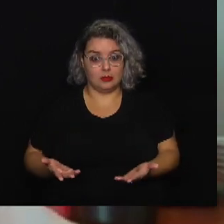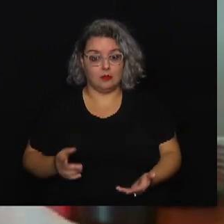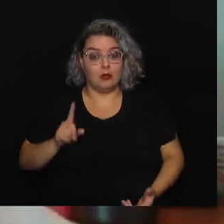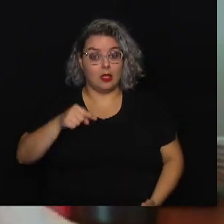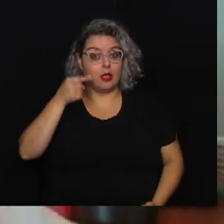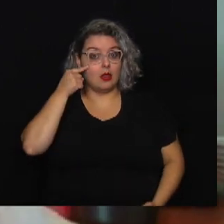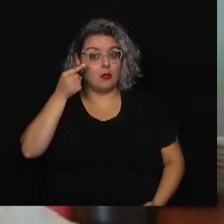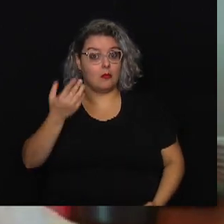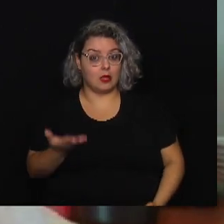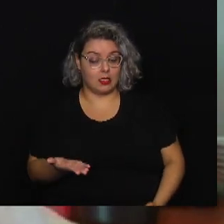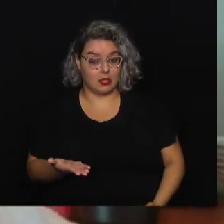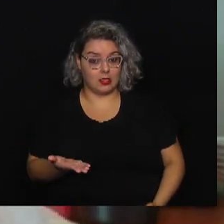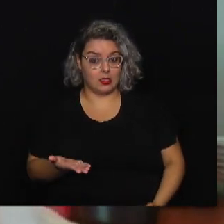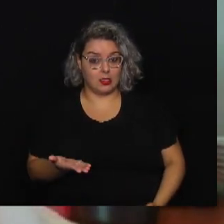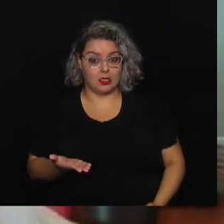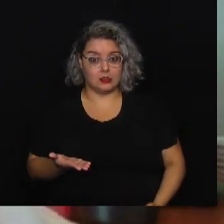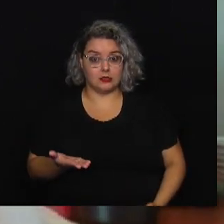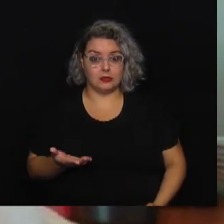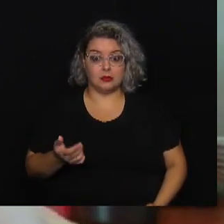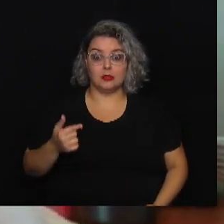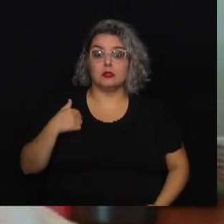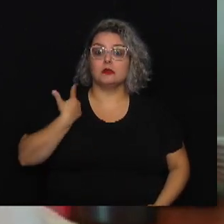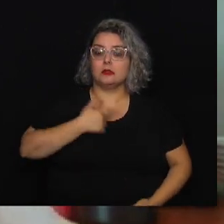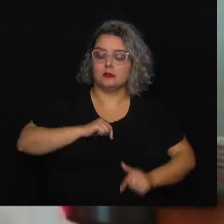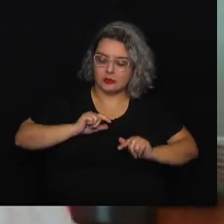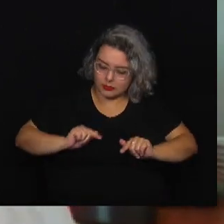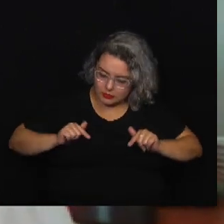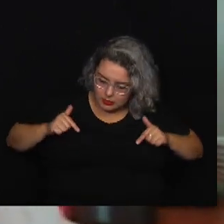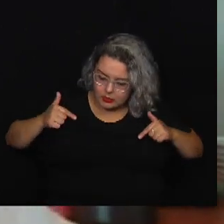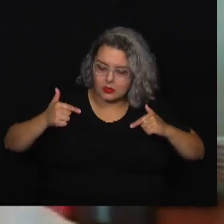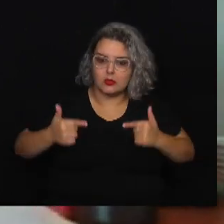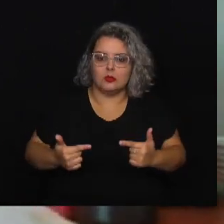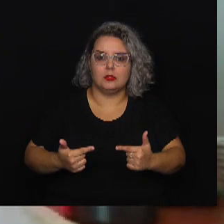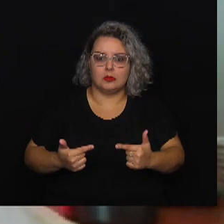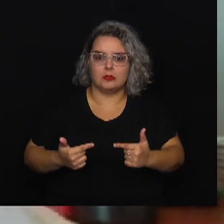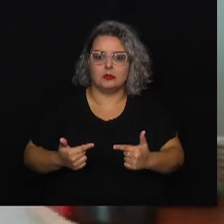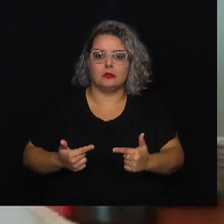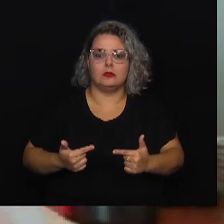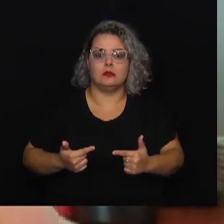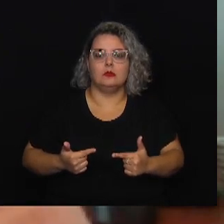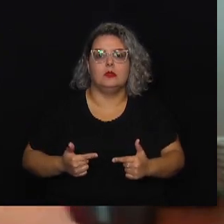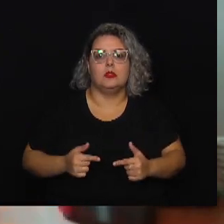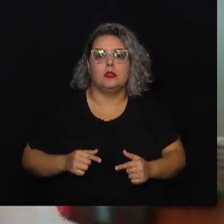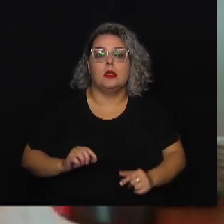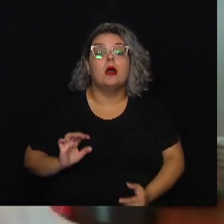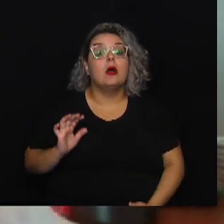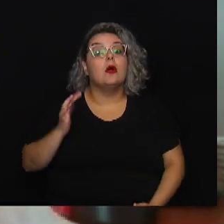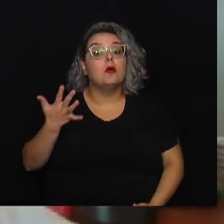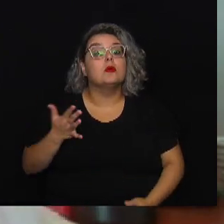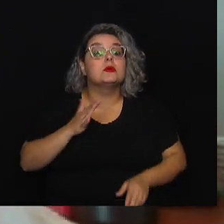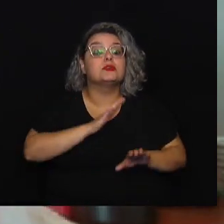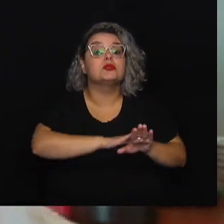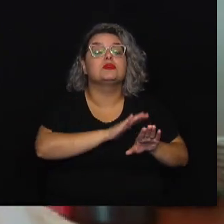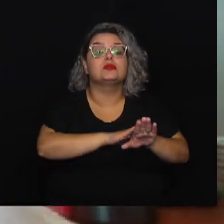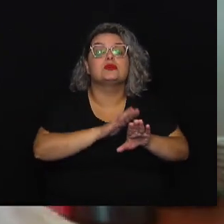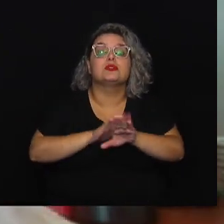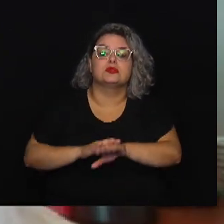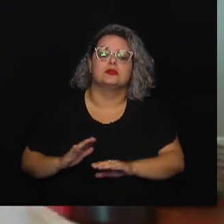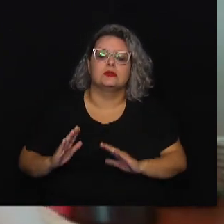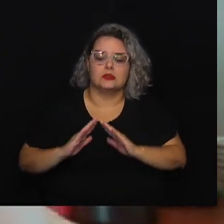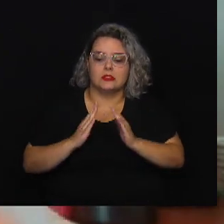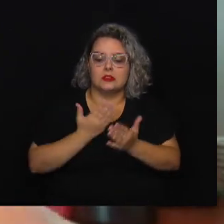ideia que a gente luta, né, para que seja salpicada nas ações da escola, muito